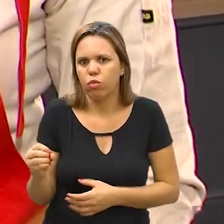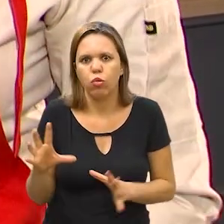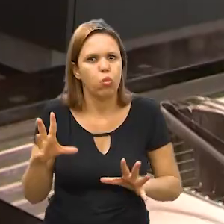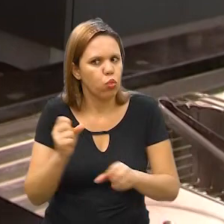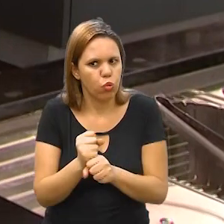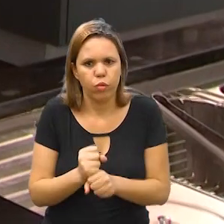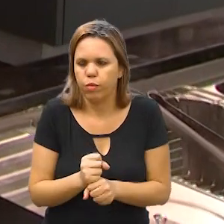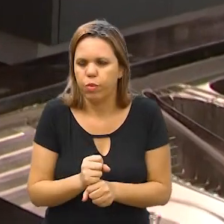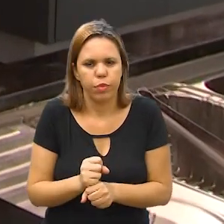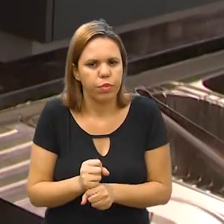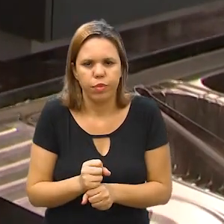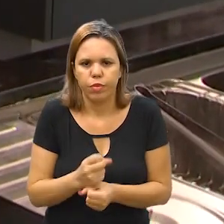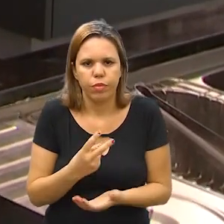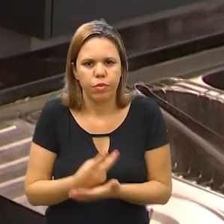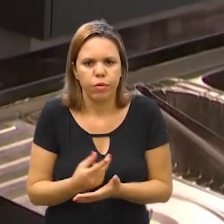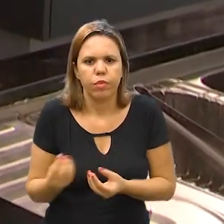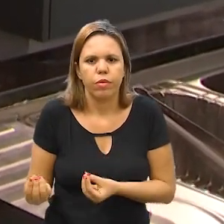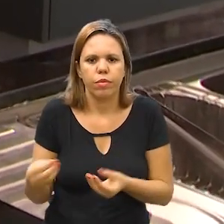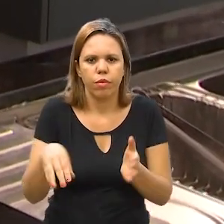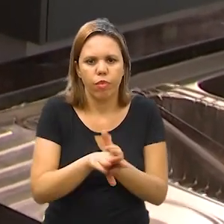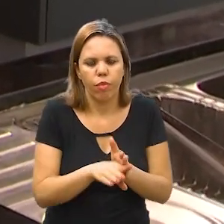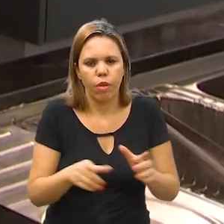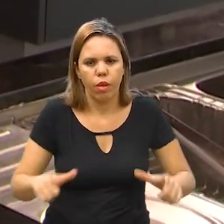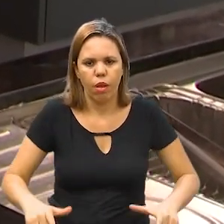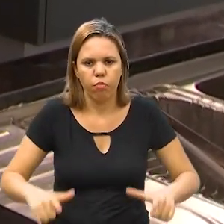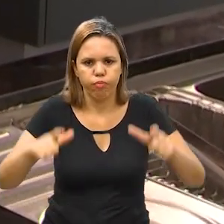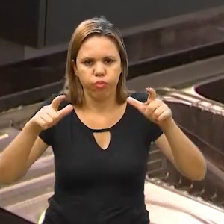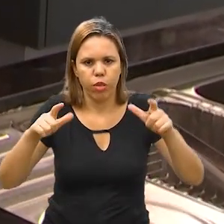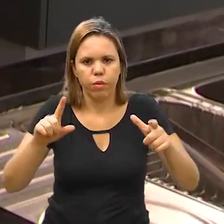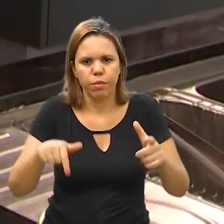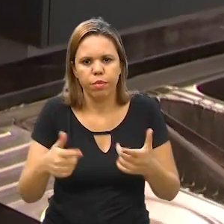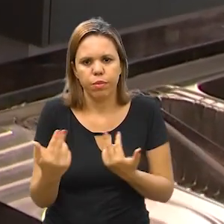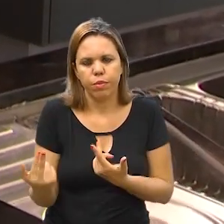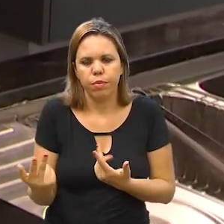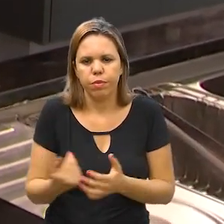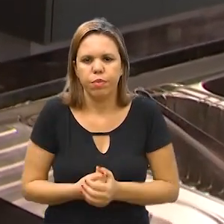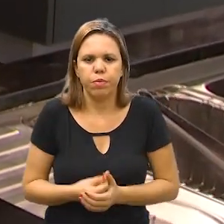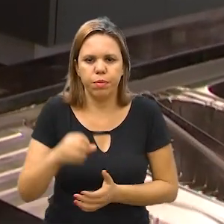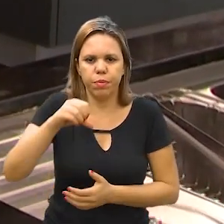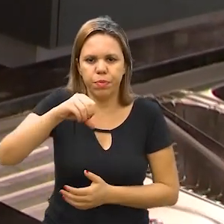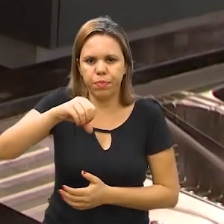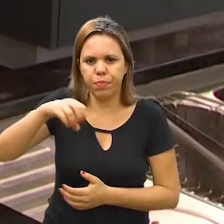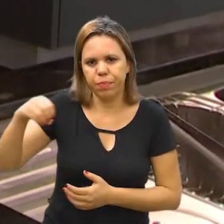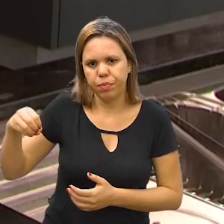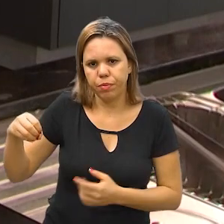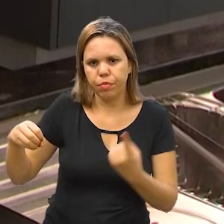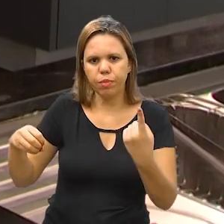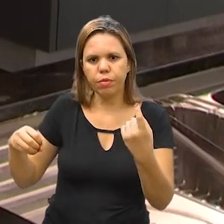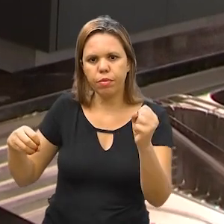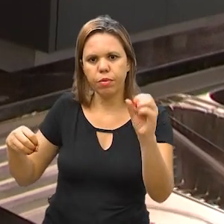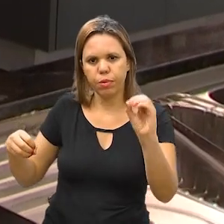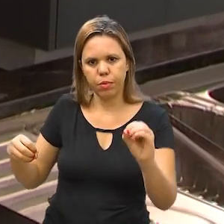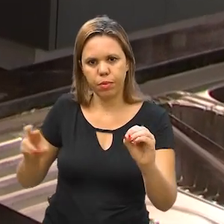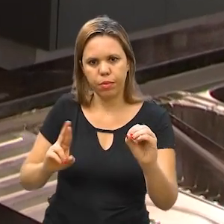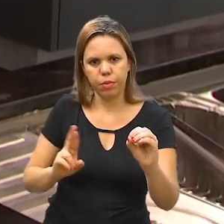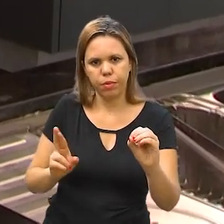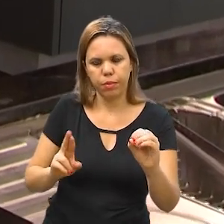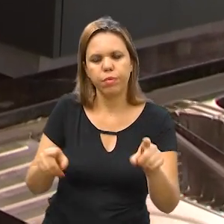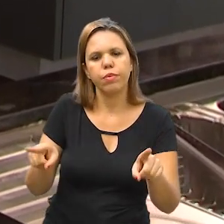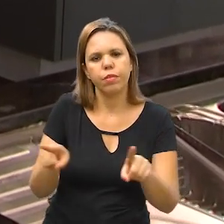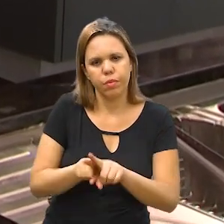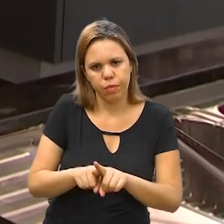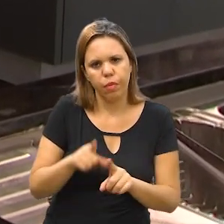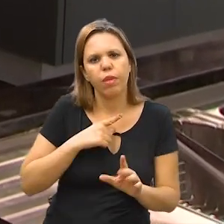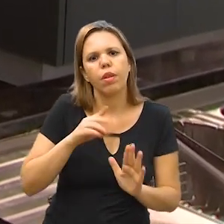uma vez. A comida é entregue em kits como estes, fica em torno de R$ 90 e R$ 180 reais. Também